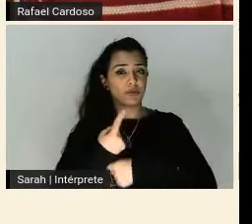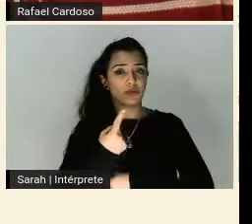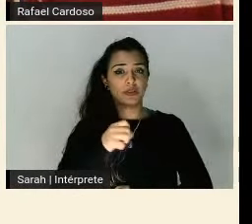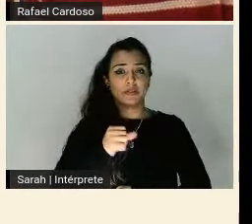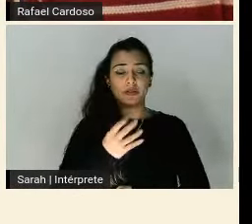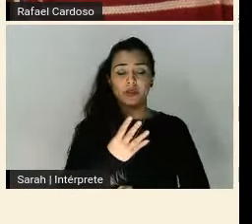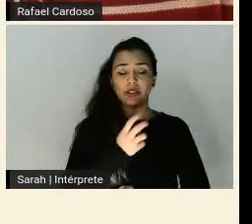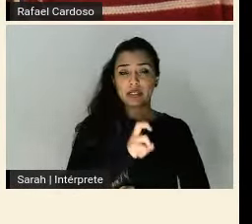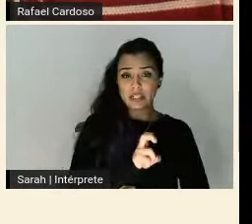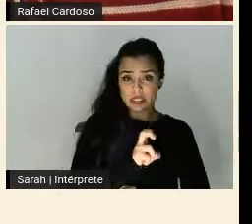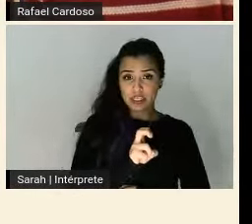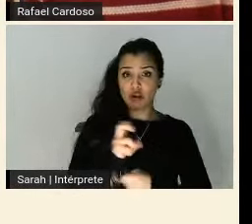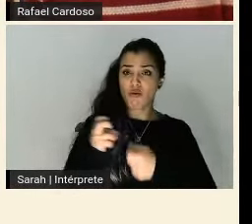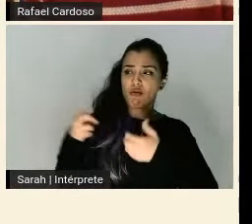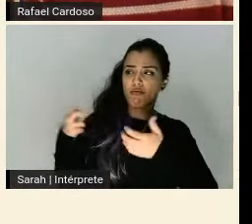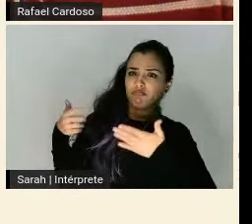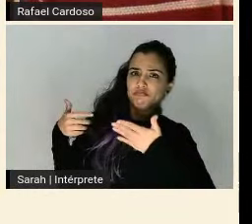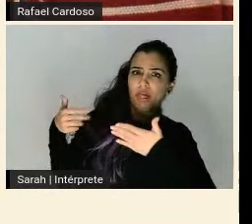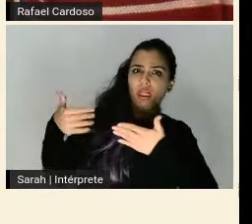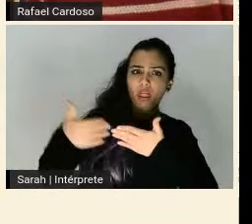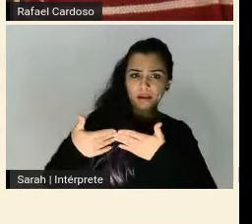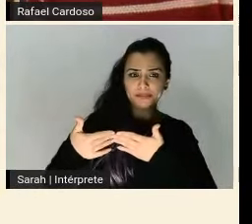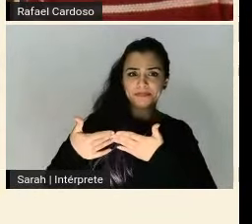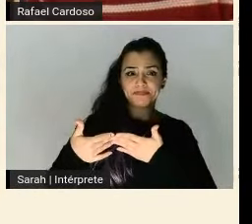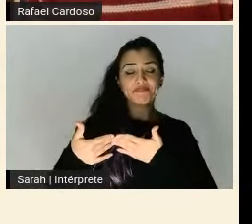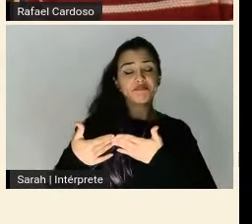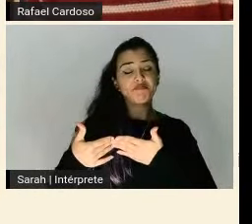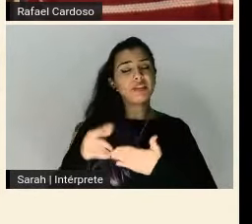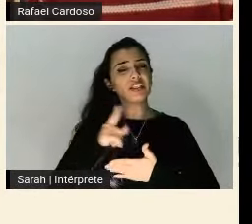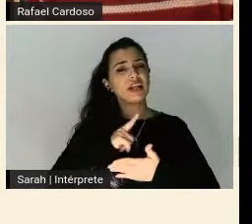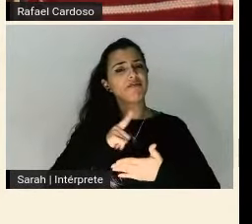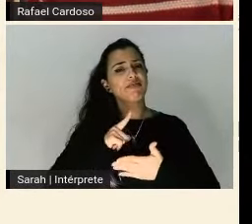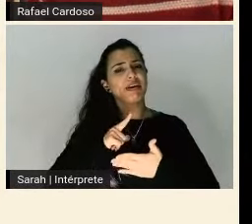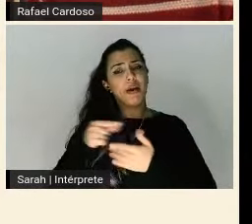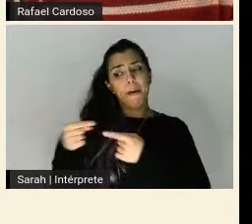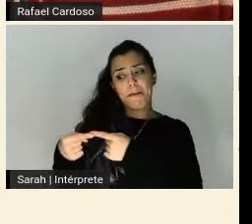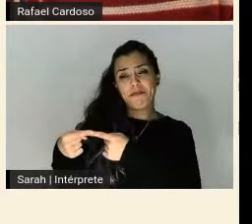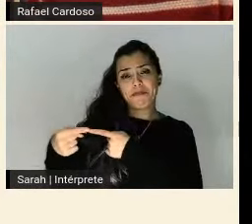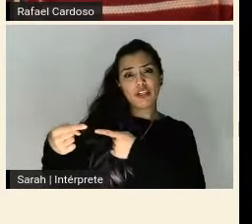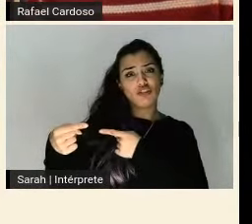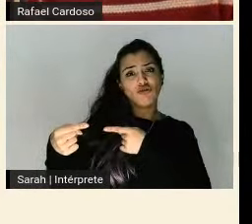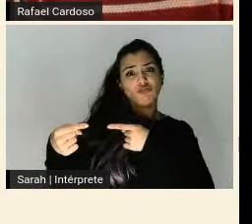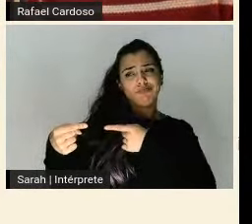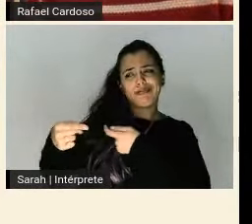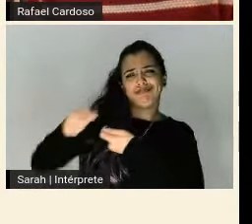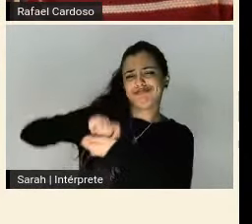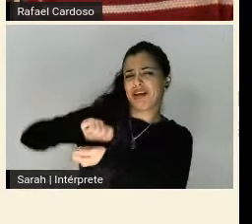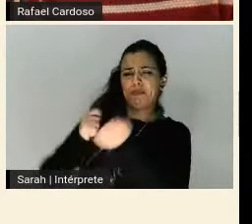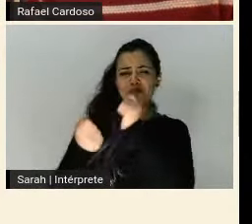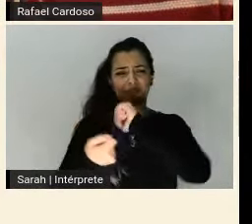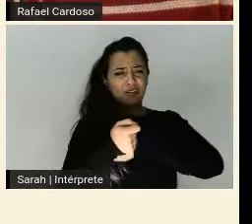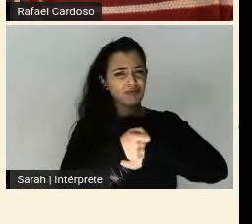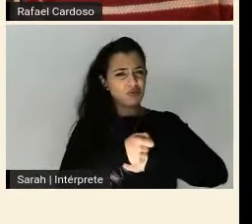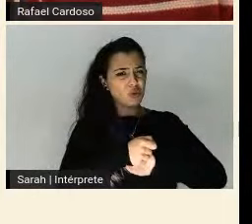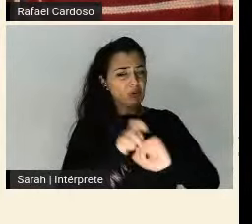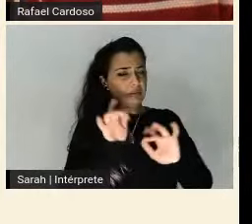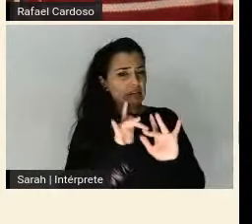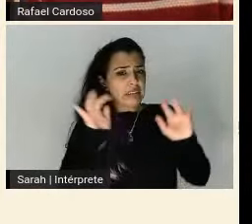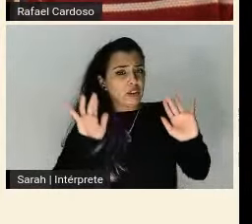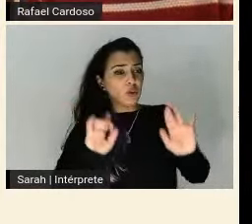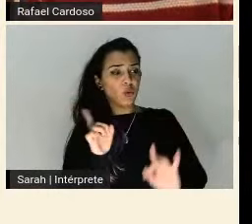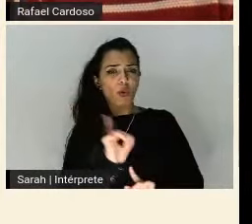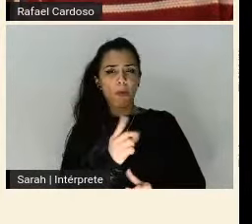um paradigma que transformou a semana em mito intocável. No Brasil, como se